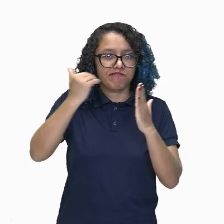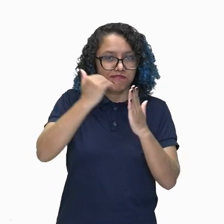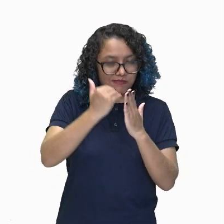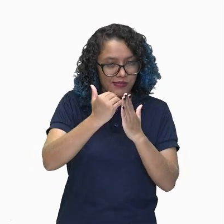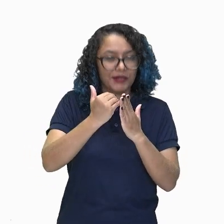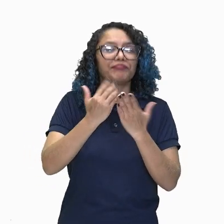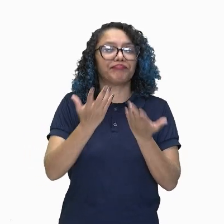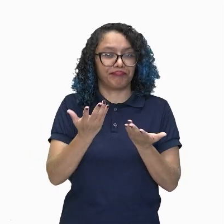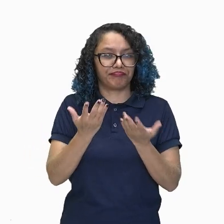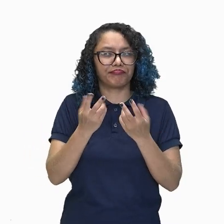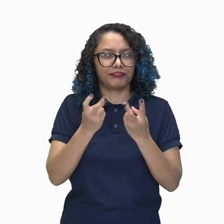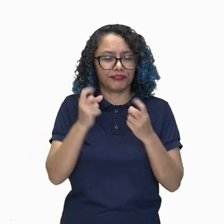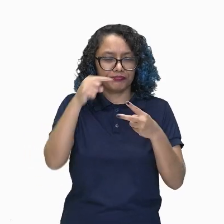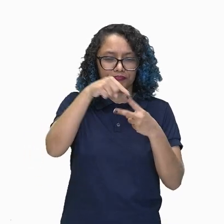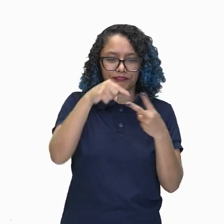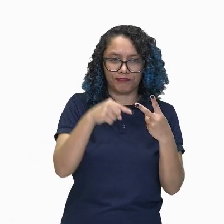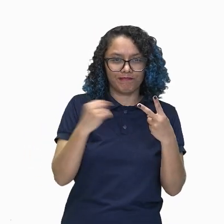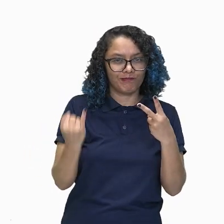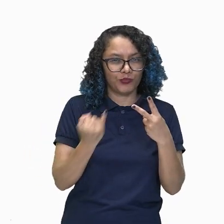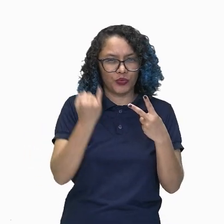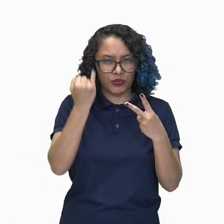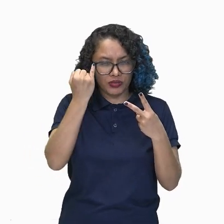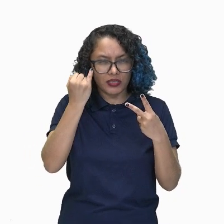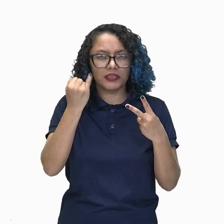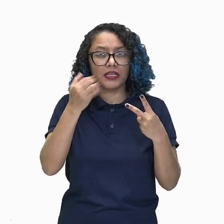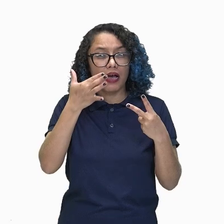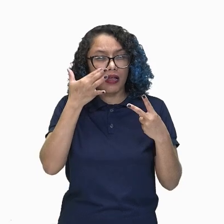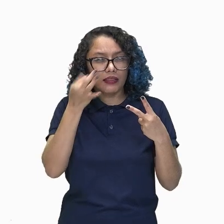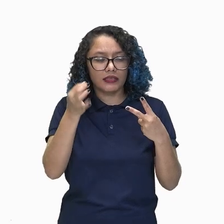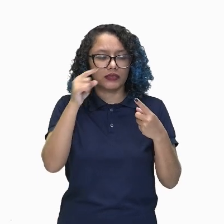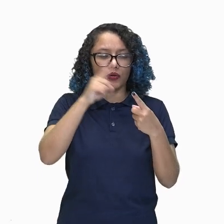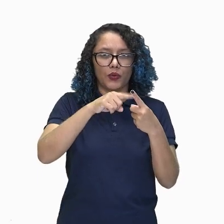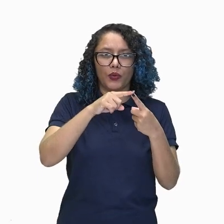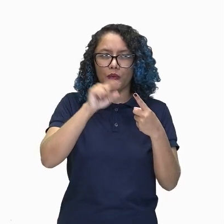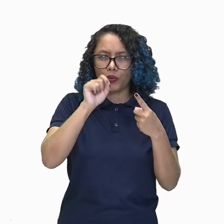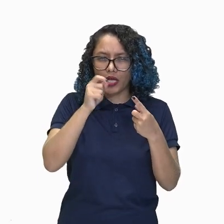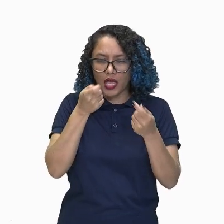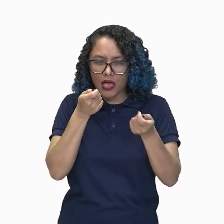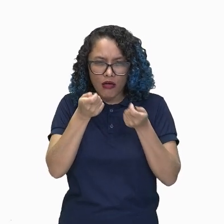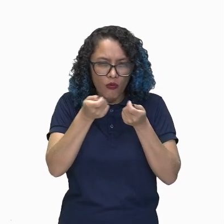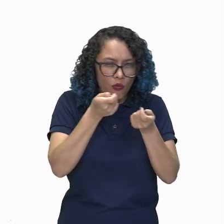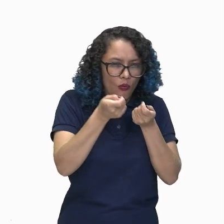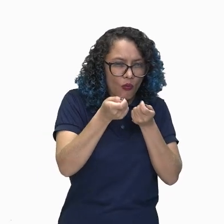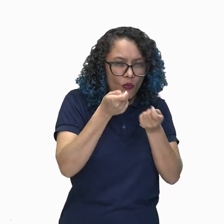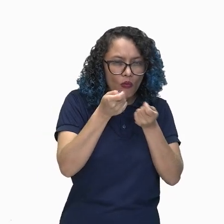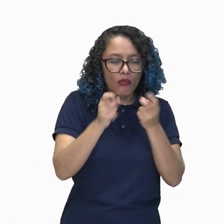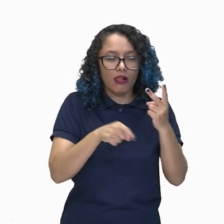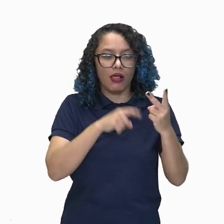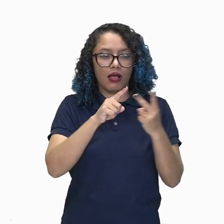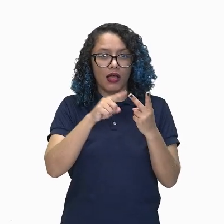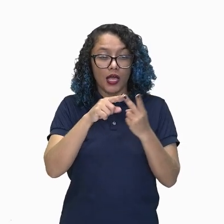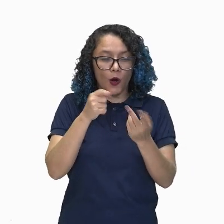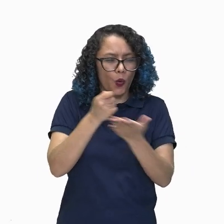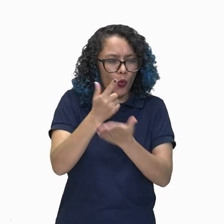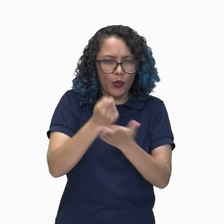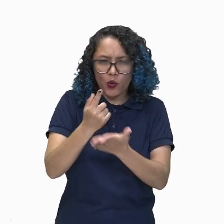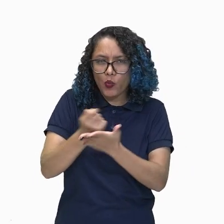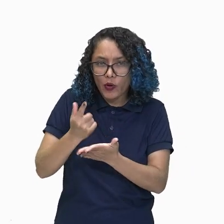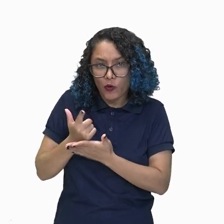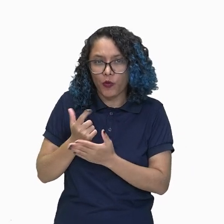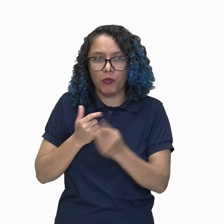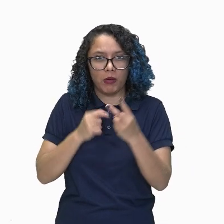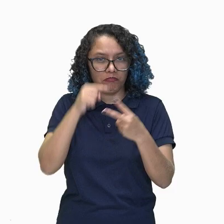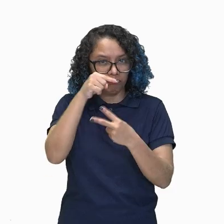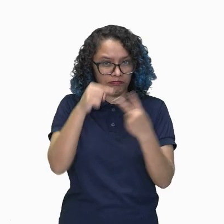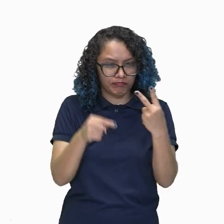2 pontos importantes a observar. A questão da manipulação, né, e o consumismo exagerado. Por